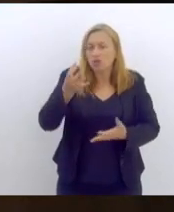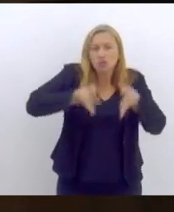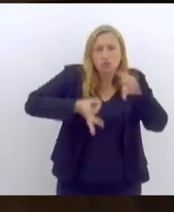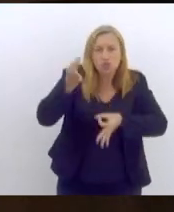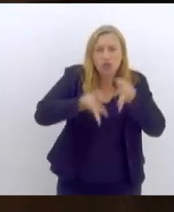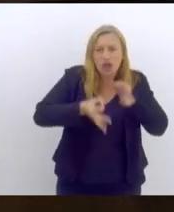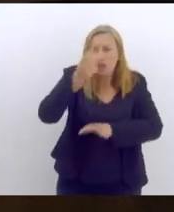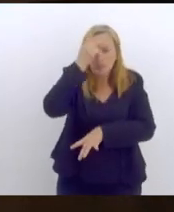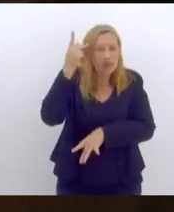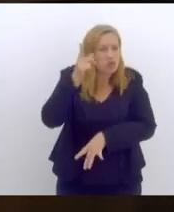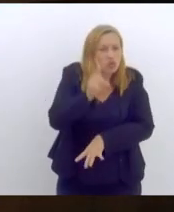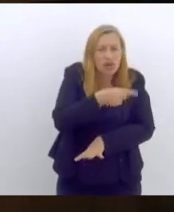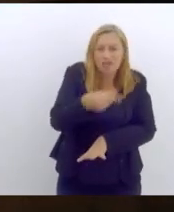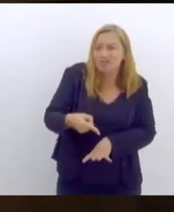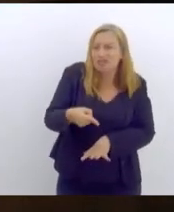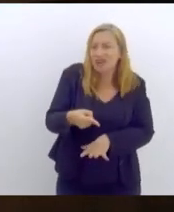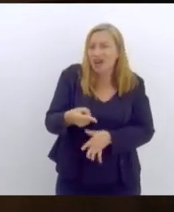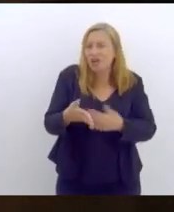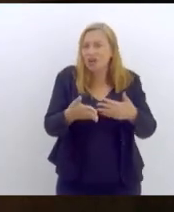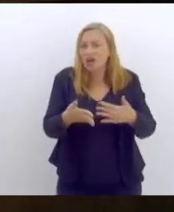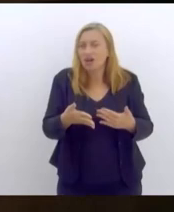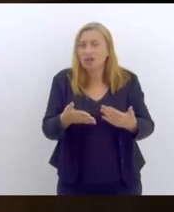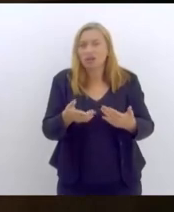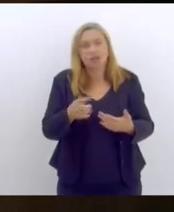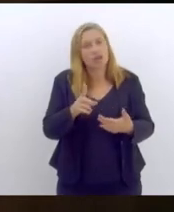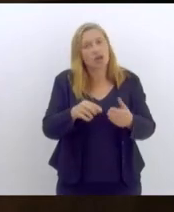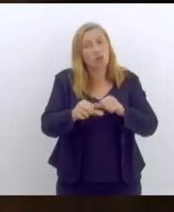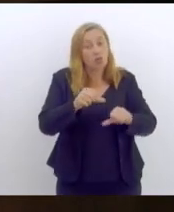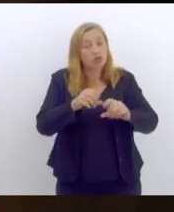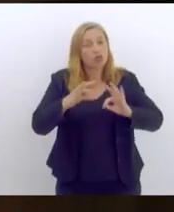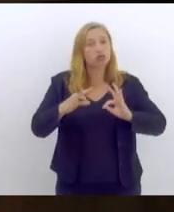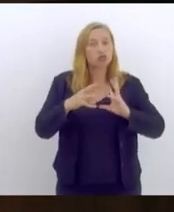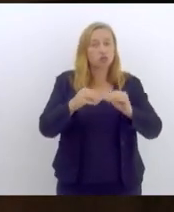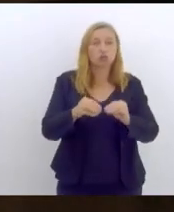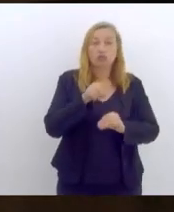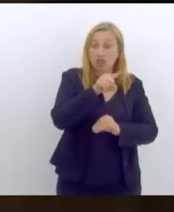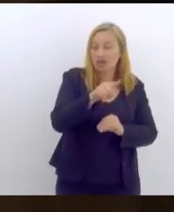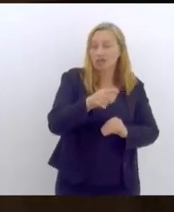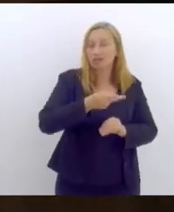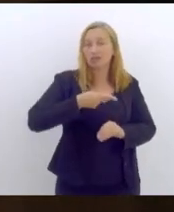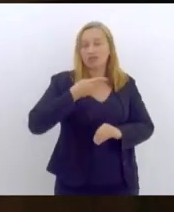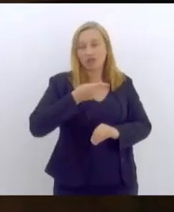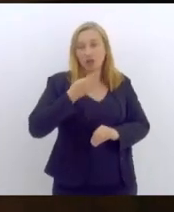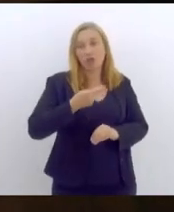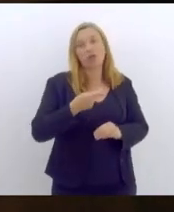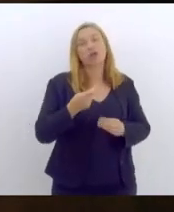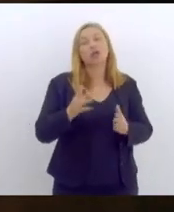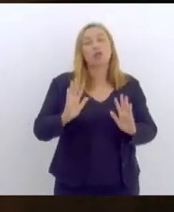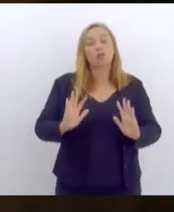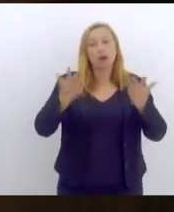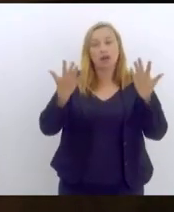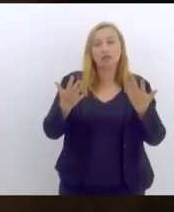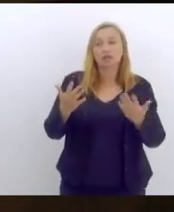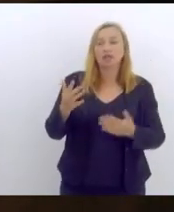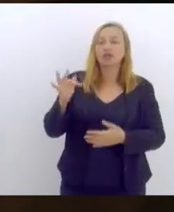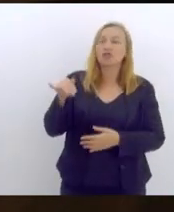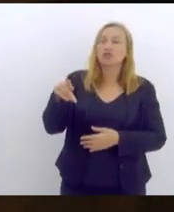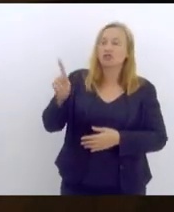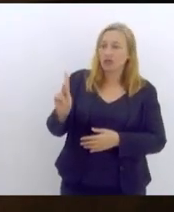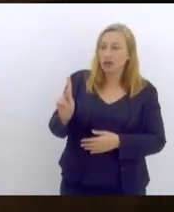mérito, cancelar quem quer que seja, que é o contrassenso que ele sempre apregou. Então, viva o funk do Rio de Janeiro, viva o DJ